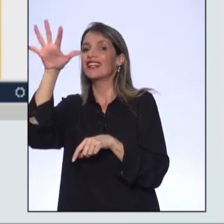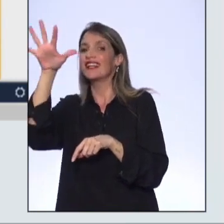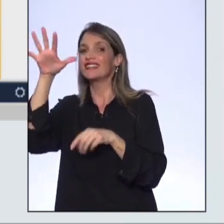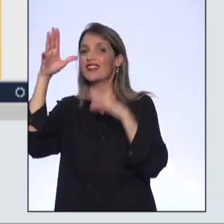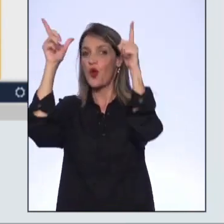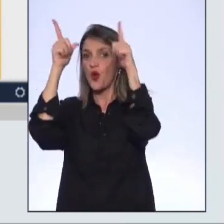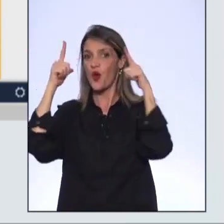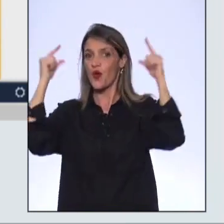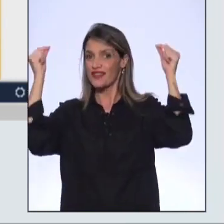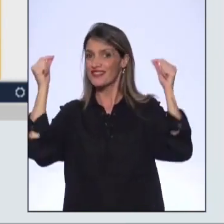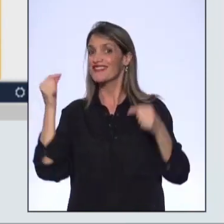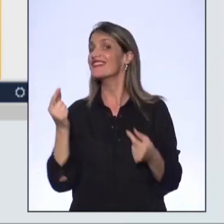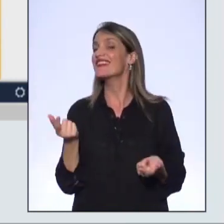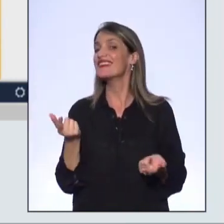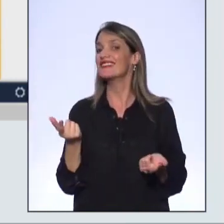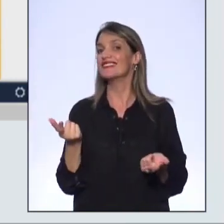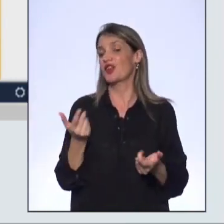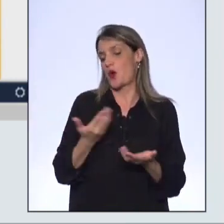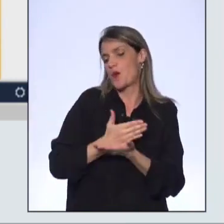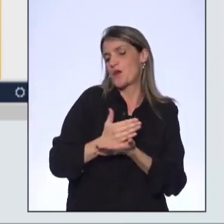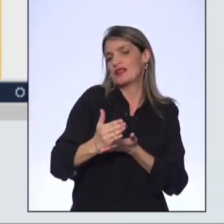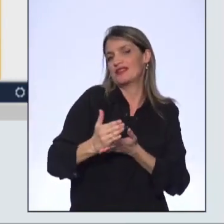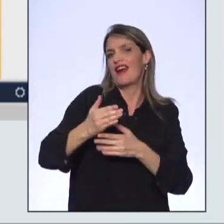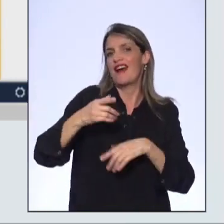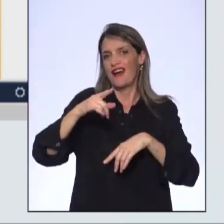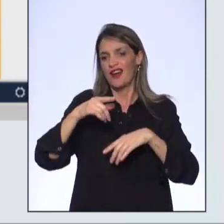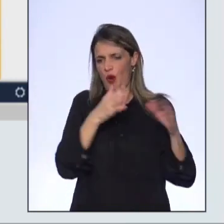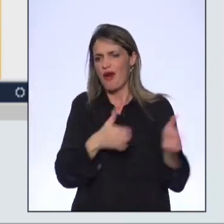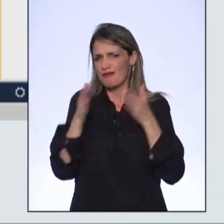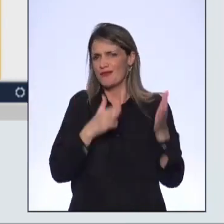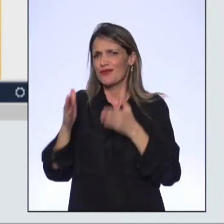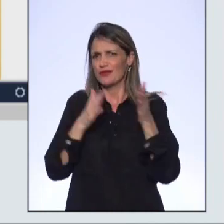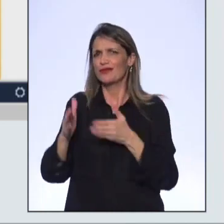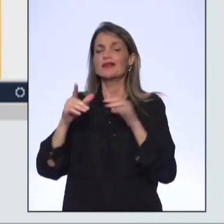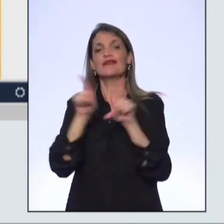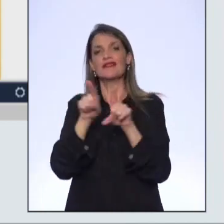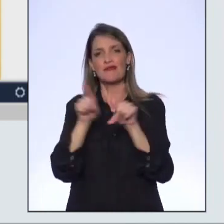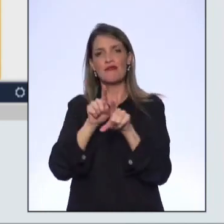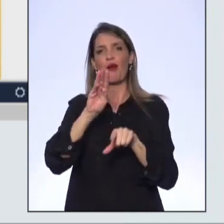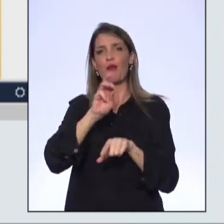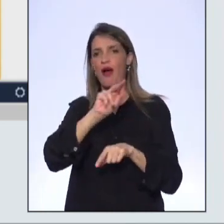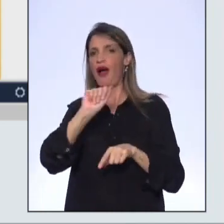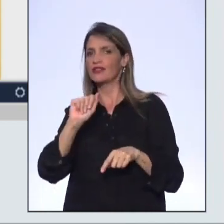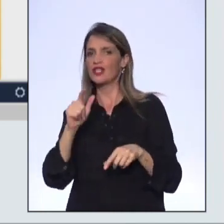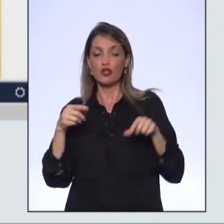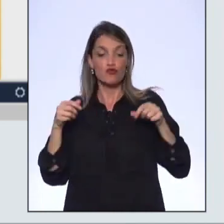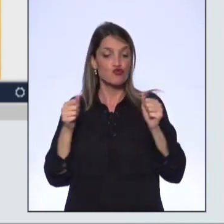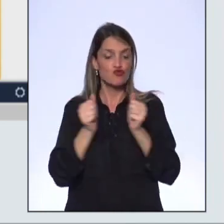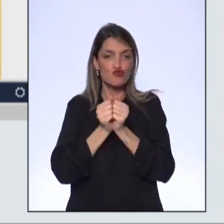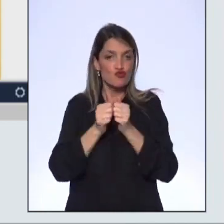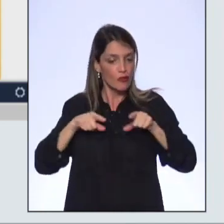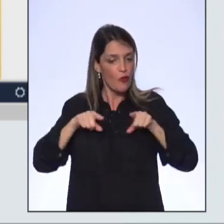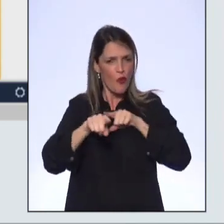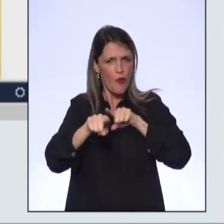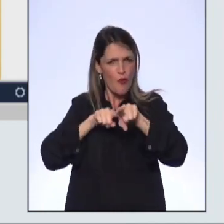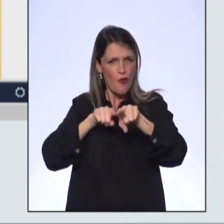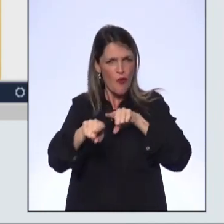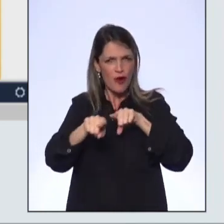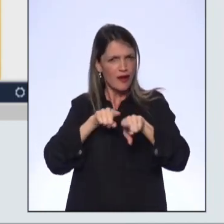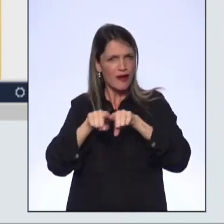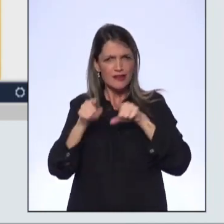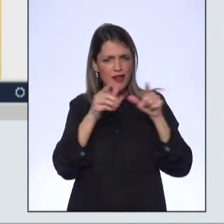por sua vez passaram a produzir borracha na Ásia. Junto com essa concorrência, veio a decadência da